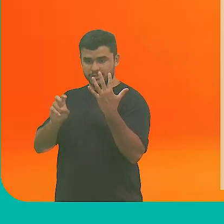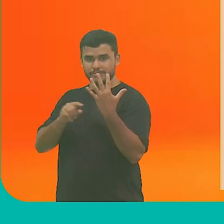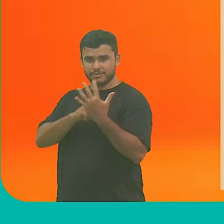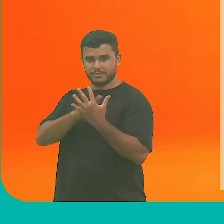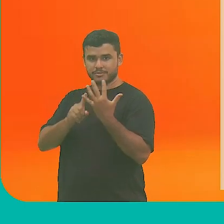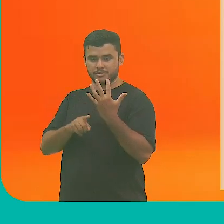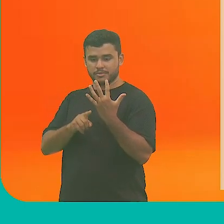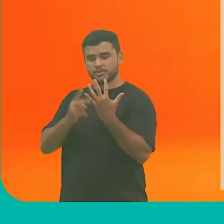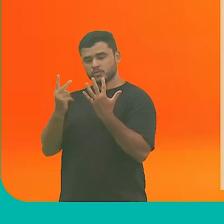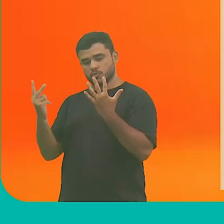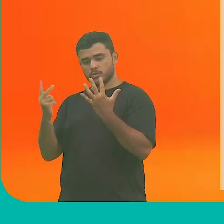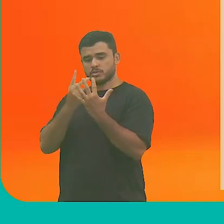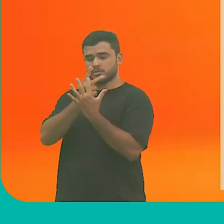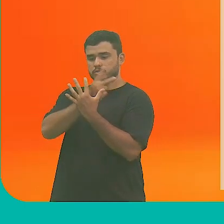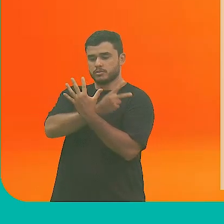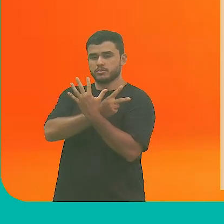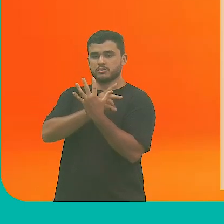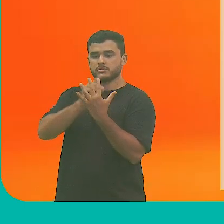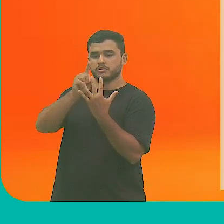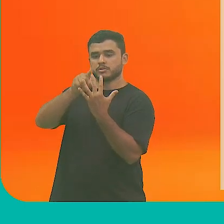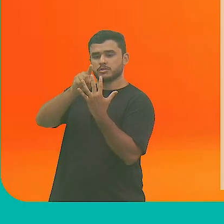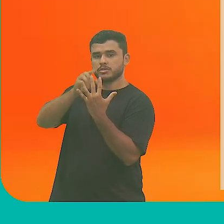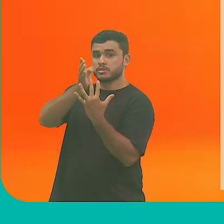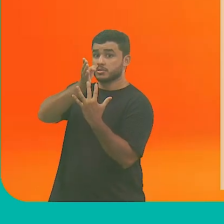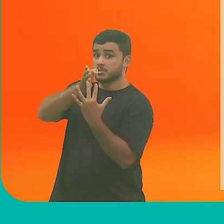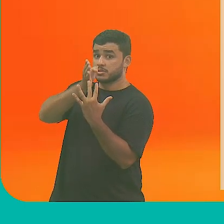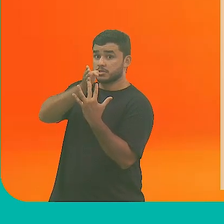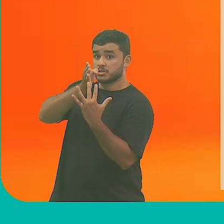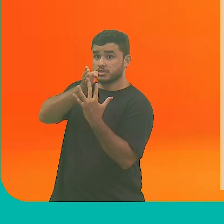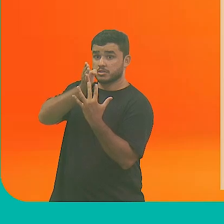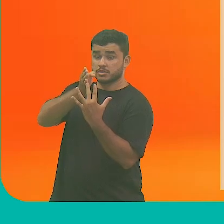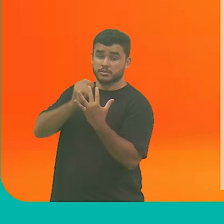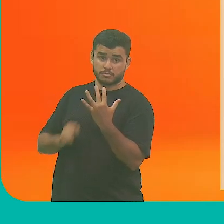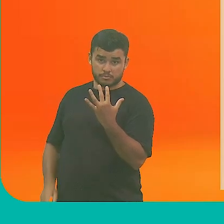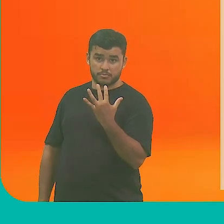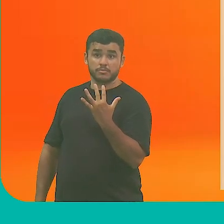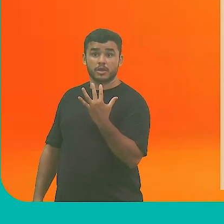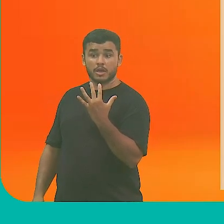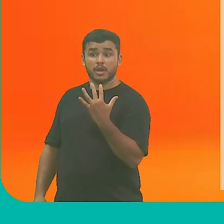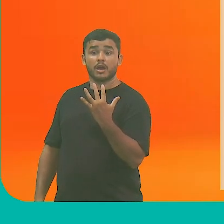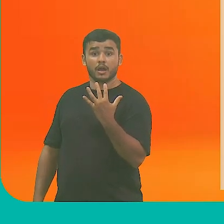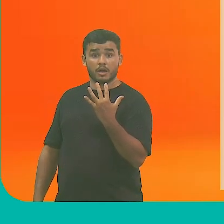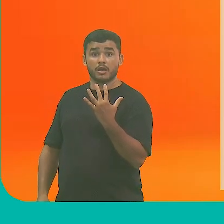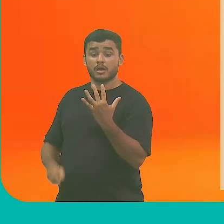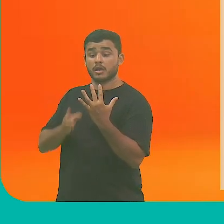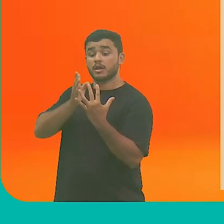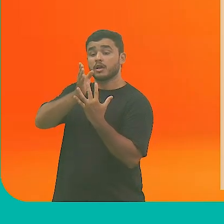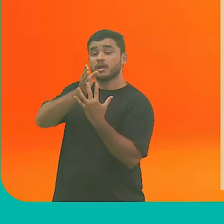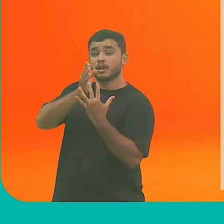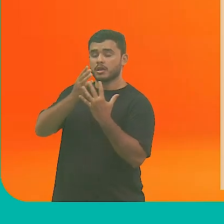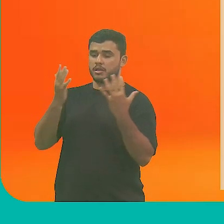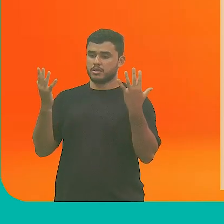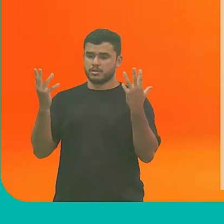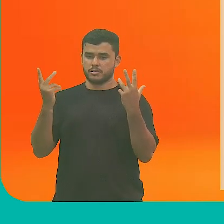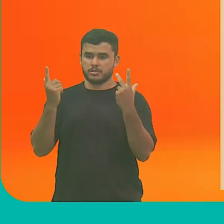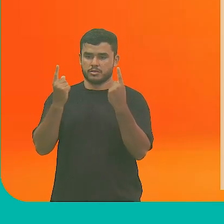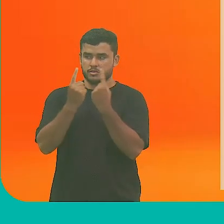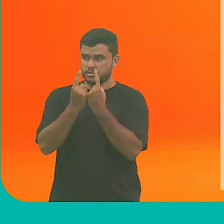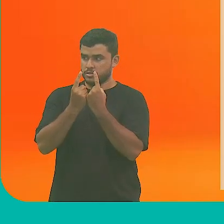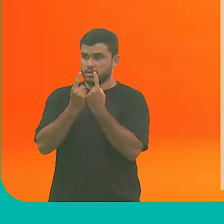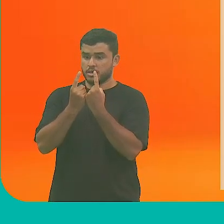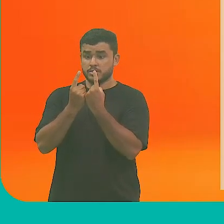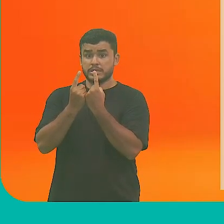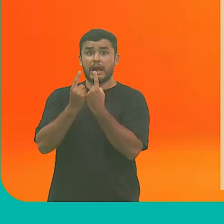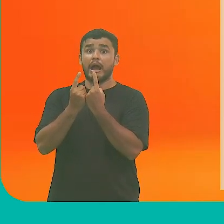elemento AN mais 1 sobre 2, em que N é o total de termos. Para que você